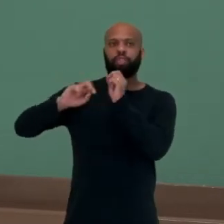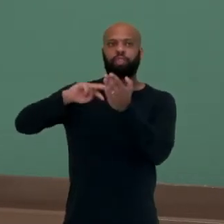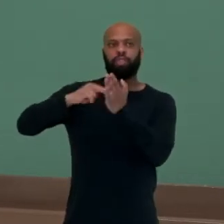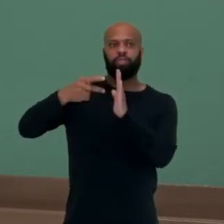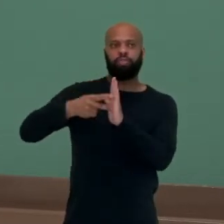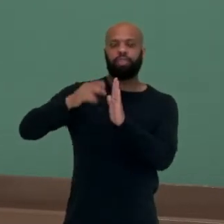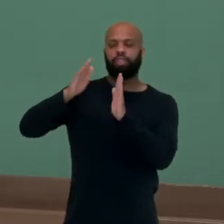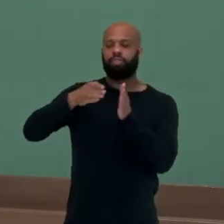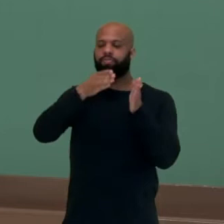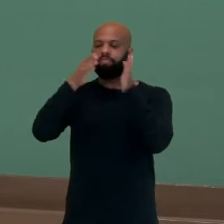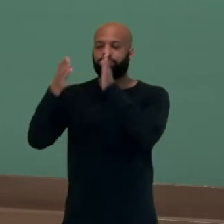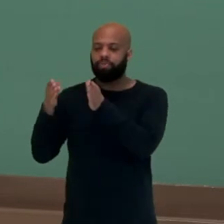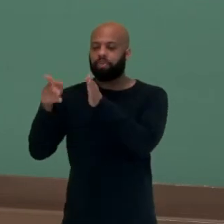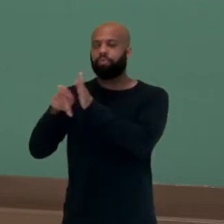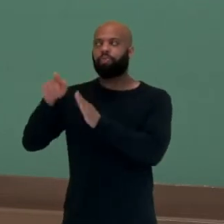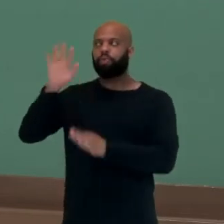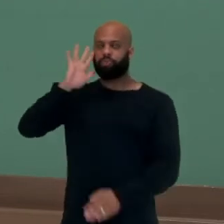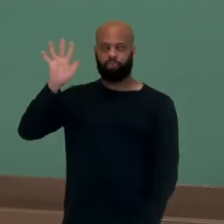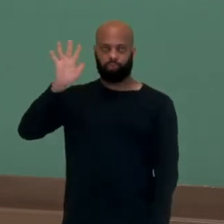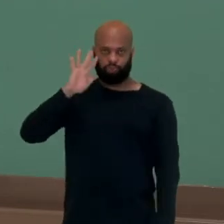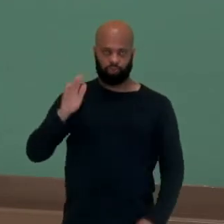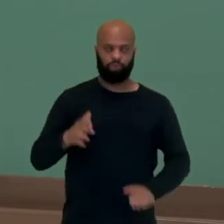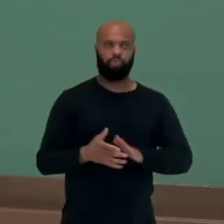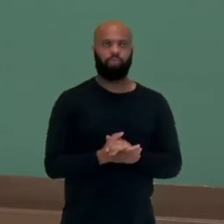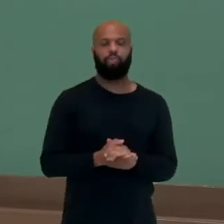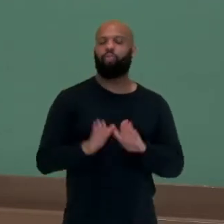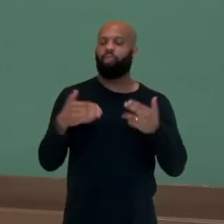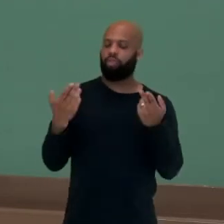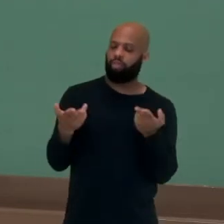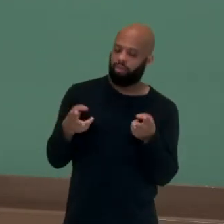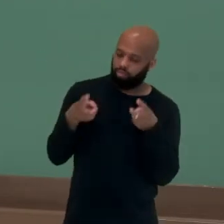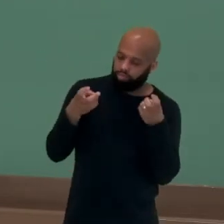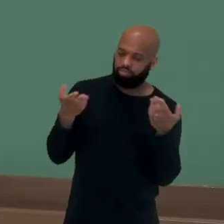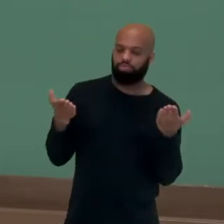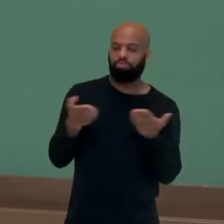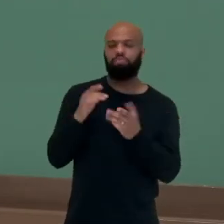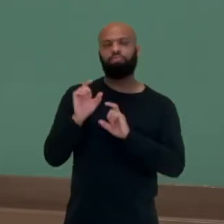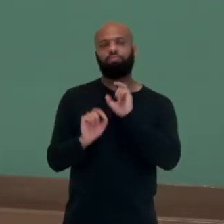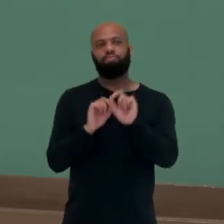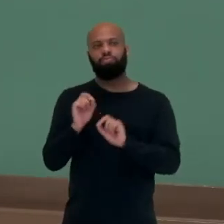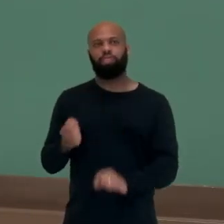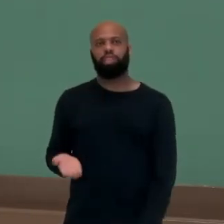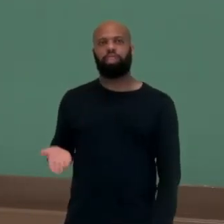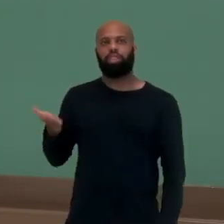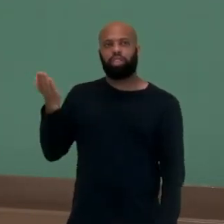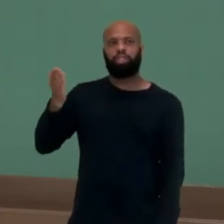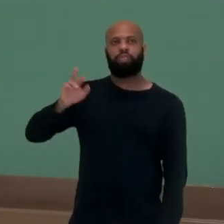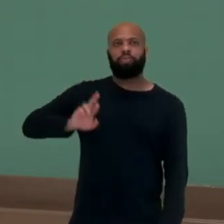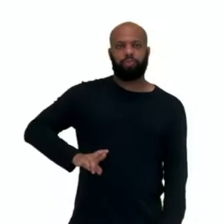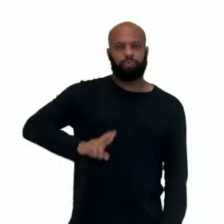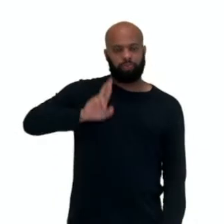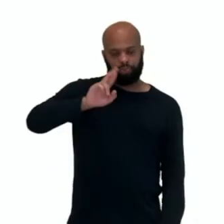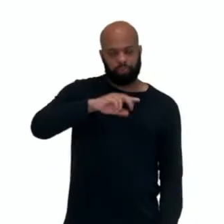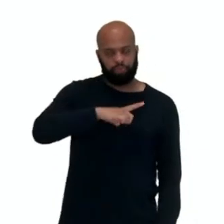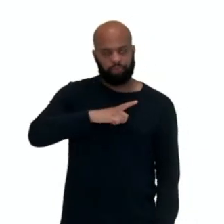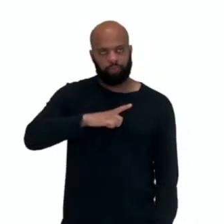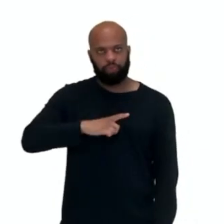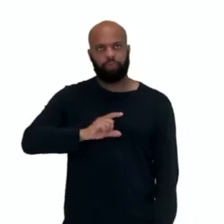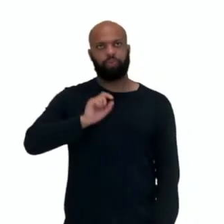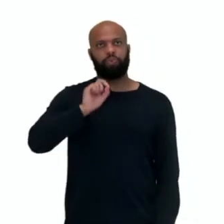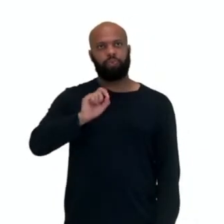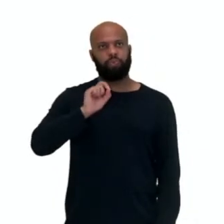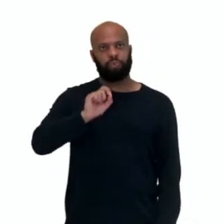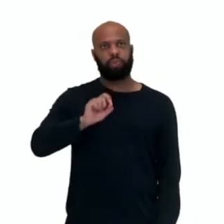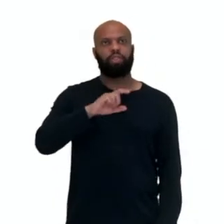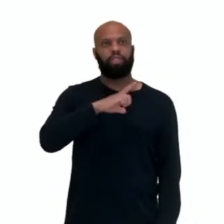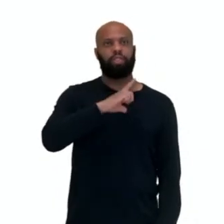nossa parte imaginária. Observe que a representação aqui vai ser dado